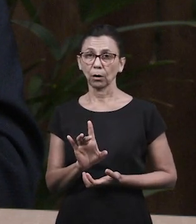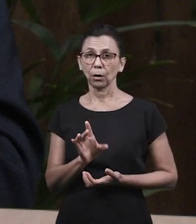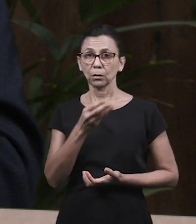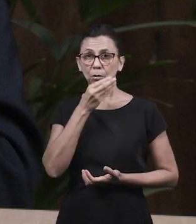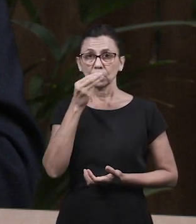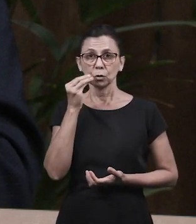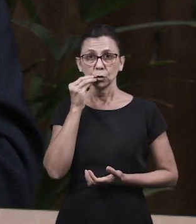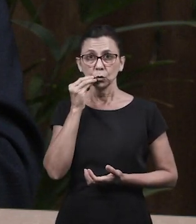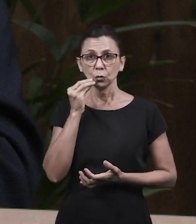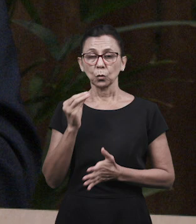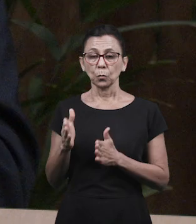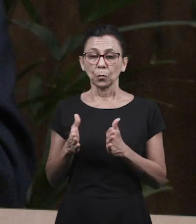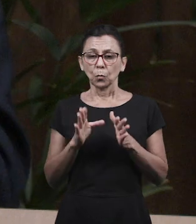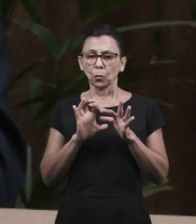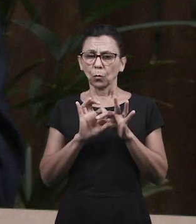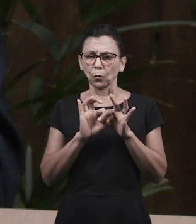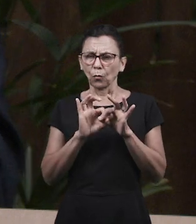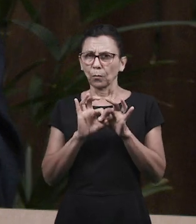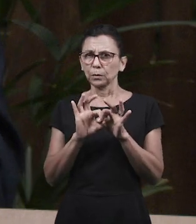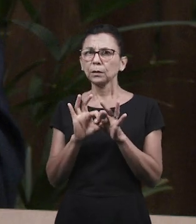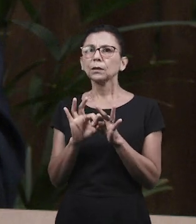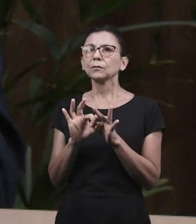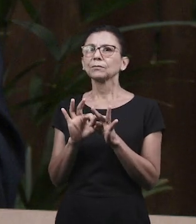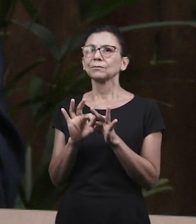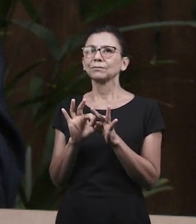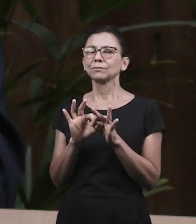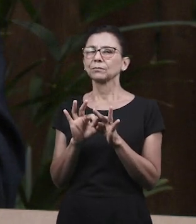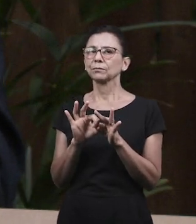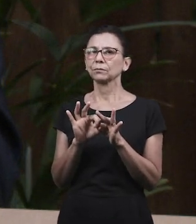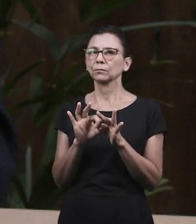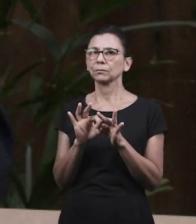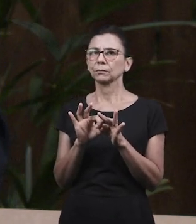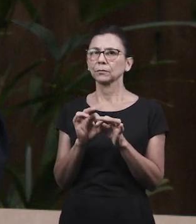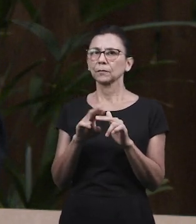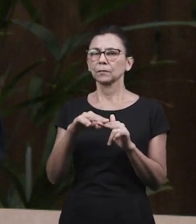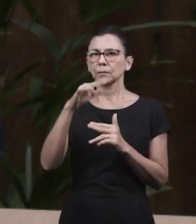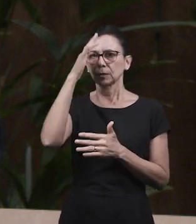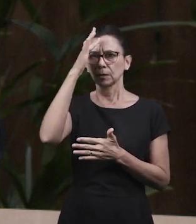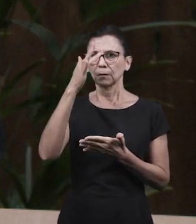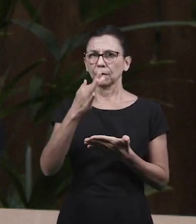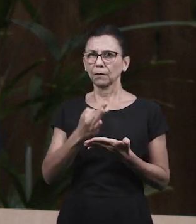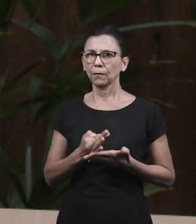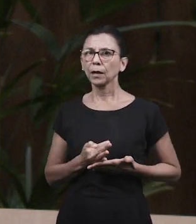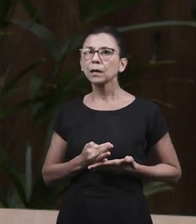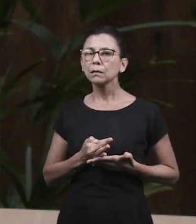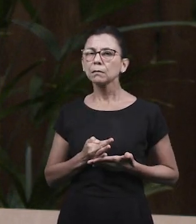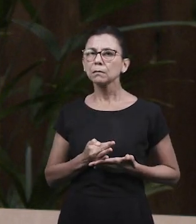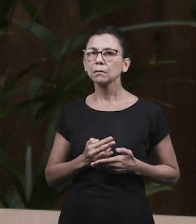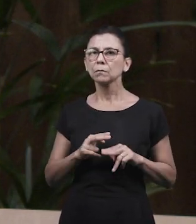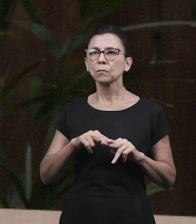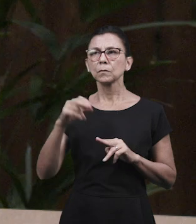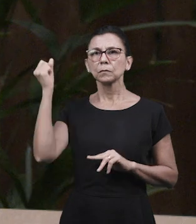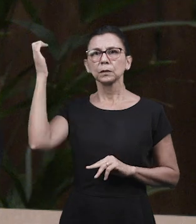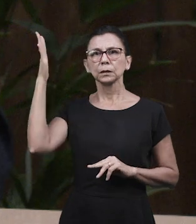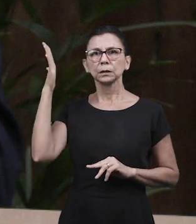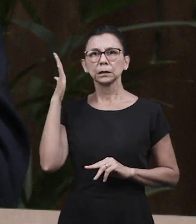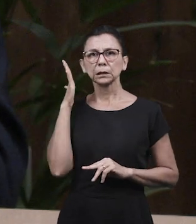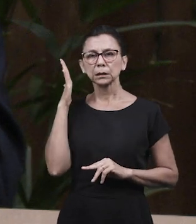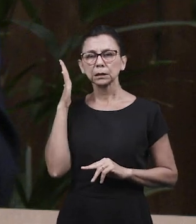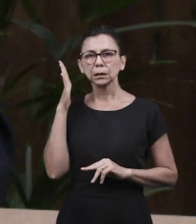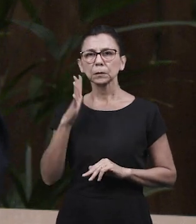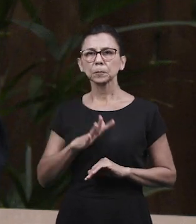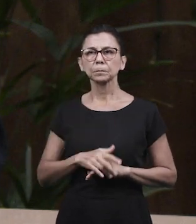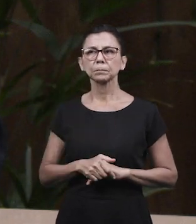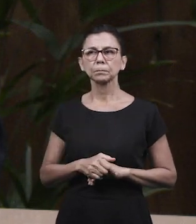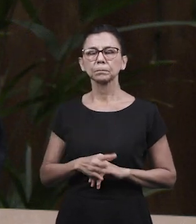E é importante nós entendermos, é pela fé, por revelação, por uma orientação e por